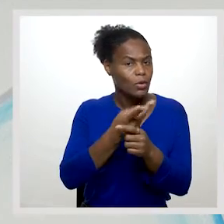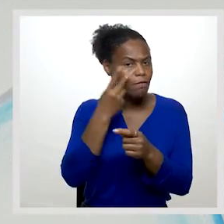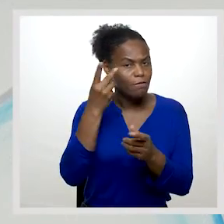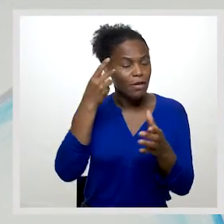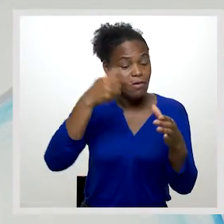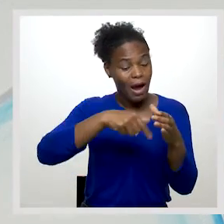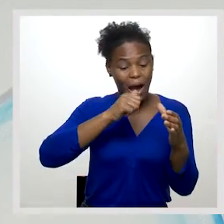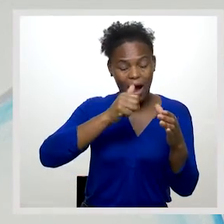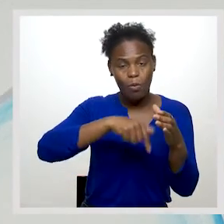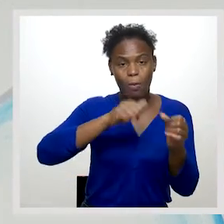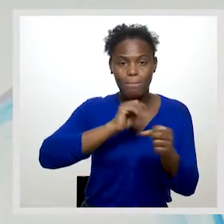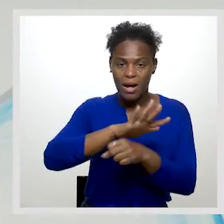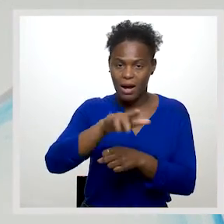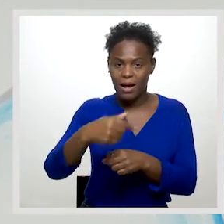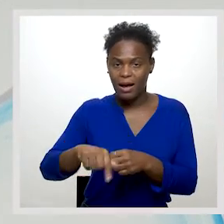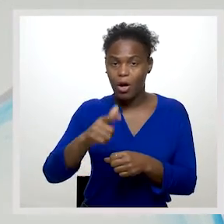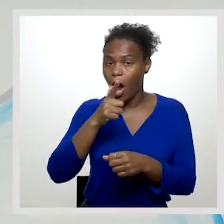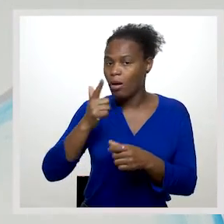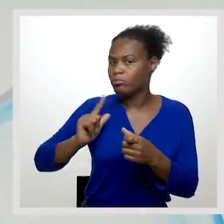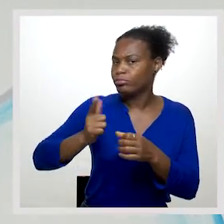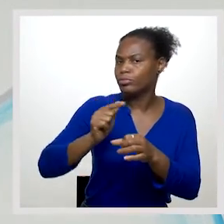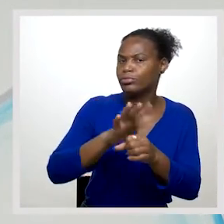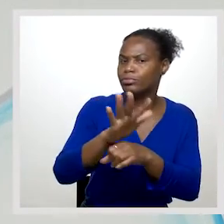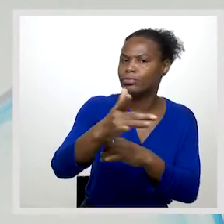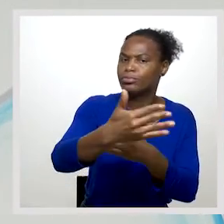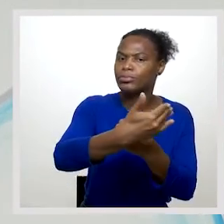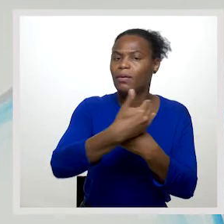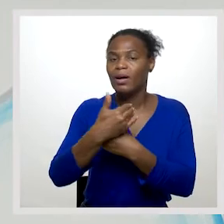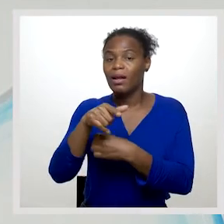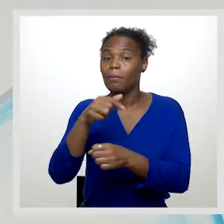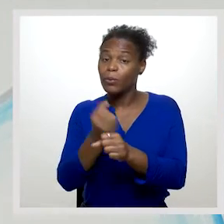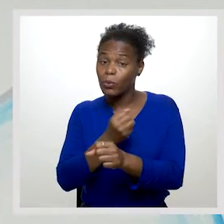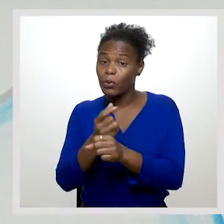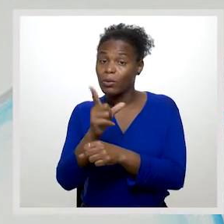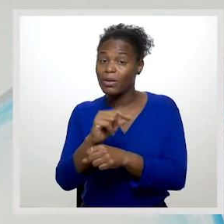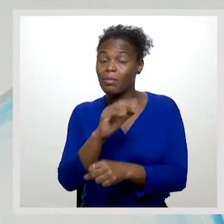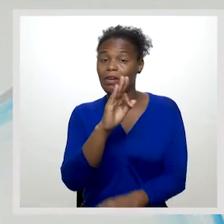existem nas águas marinhas ou nos oceanos. São produtores, também são